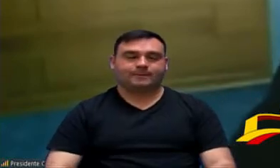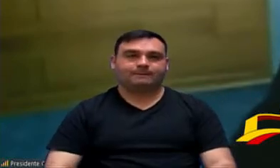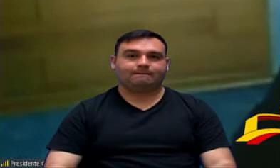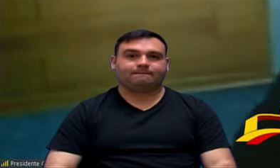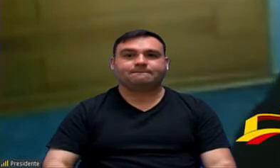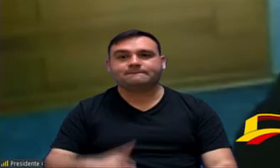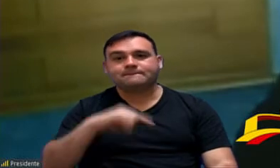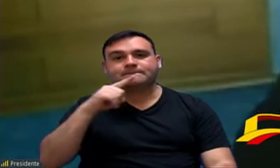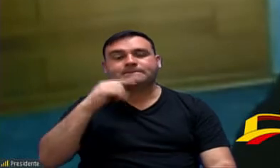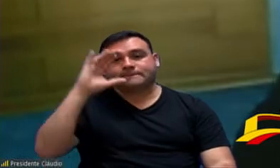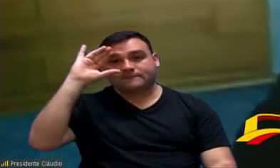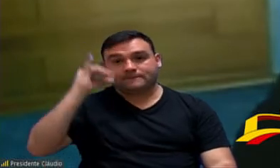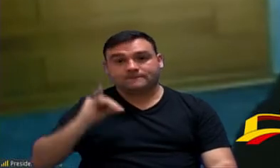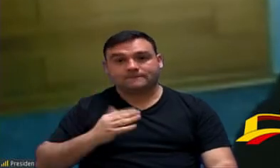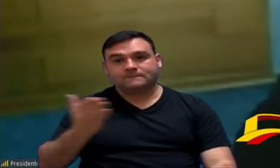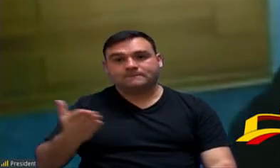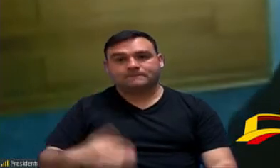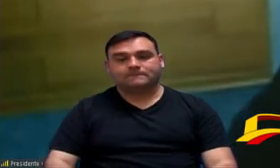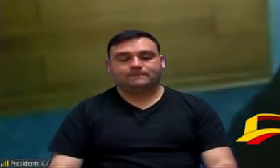Questão de ordem, vereador Yara, por favor.